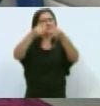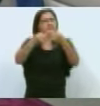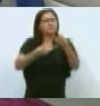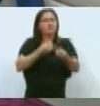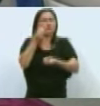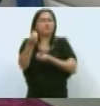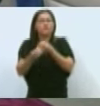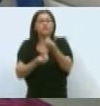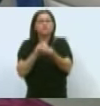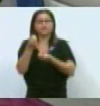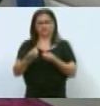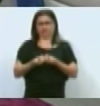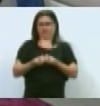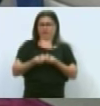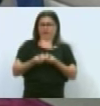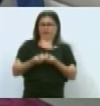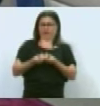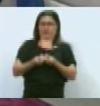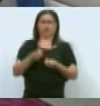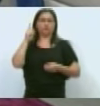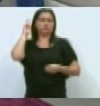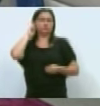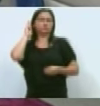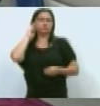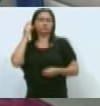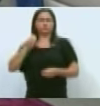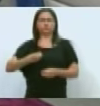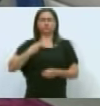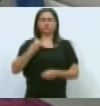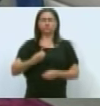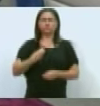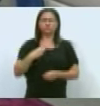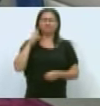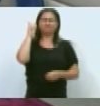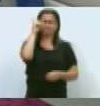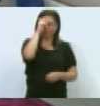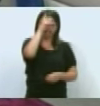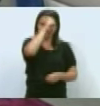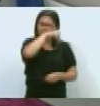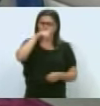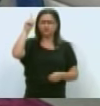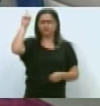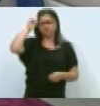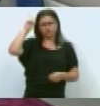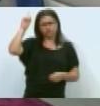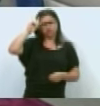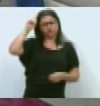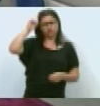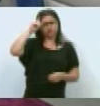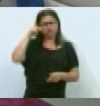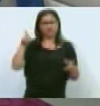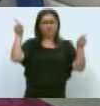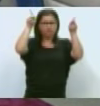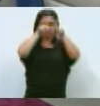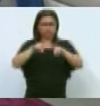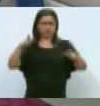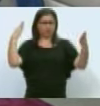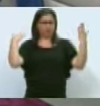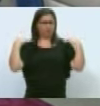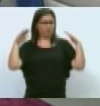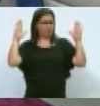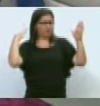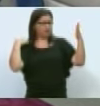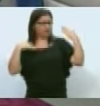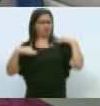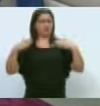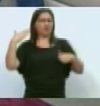bateu um papo aqui a respeito disso. E a realidade é dura, não adianta a gente falar não, né? Porque a gente vai num shopping, a gente vai num banco, é